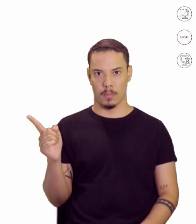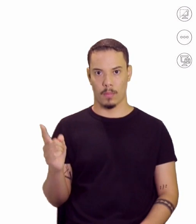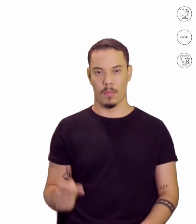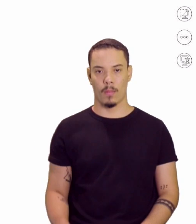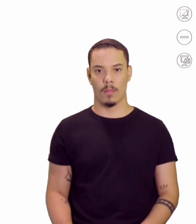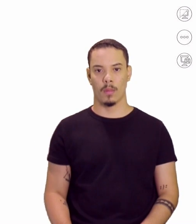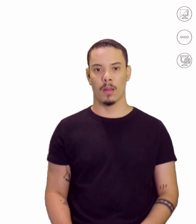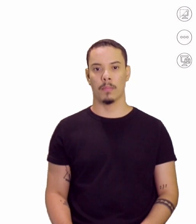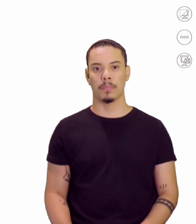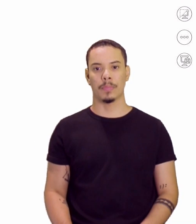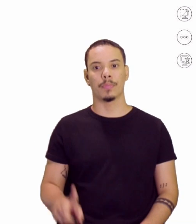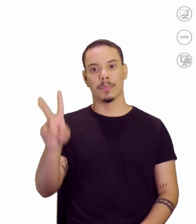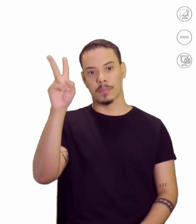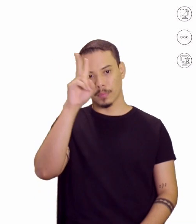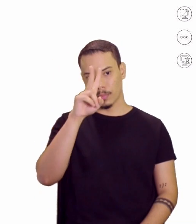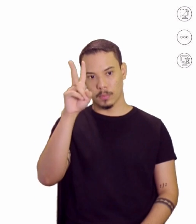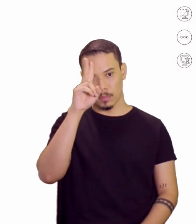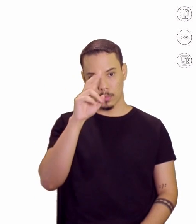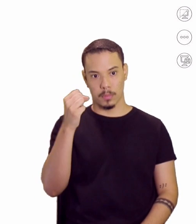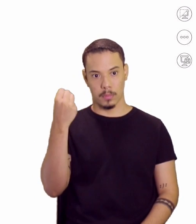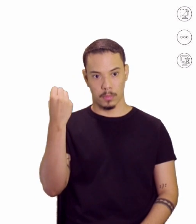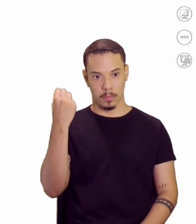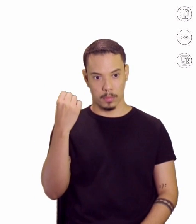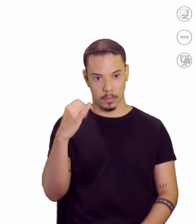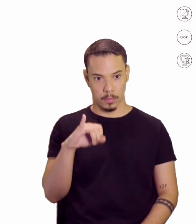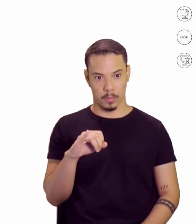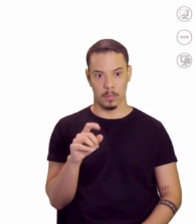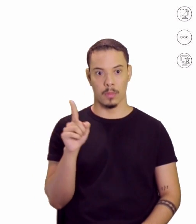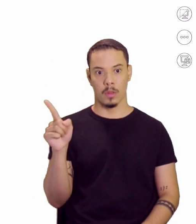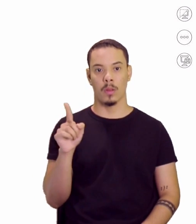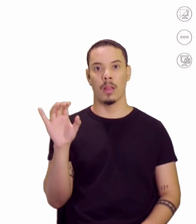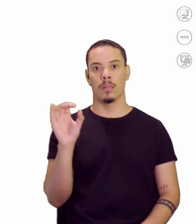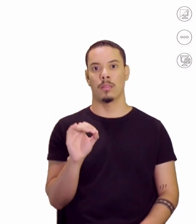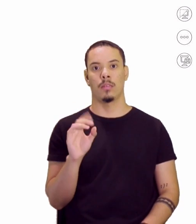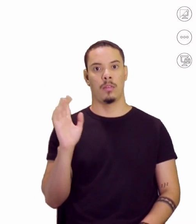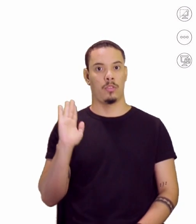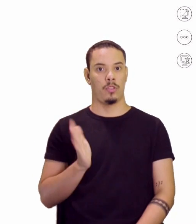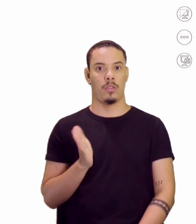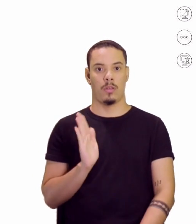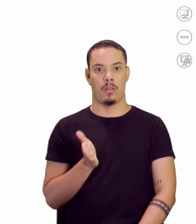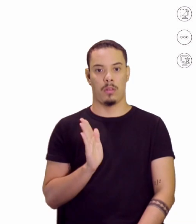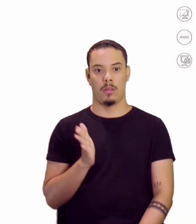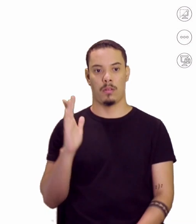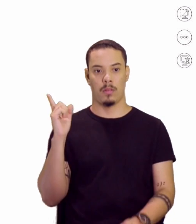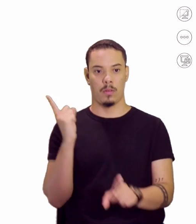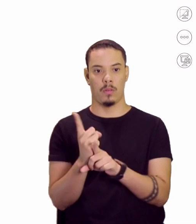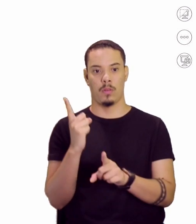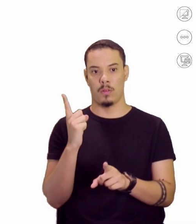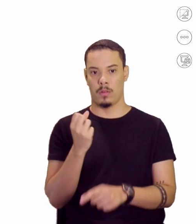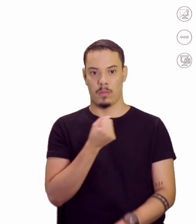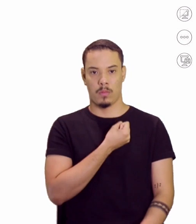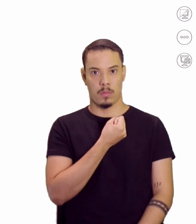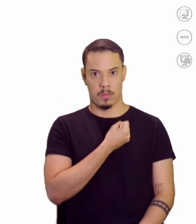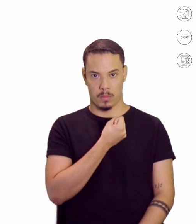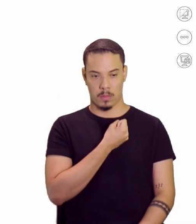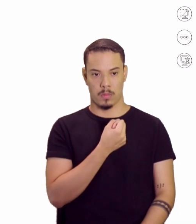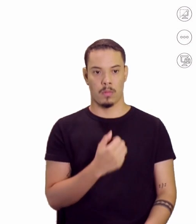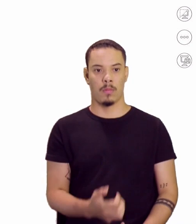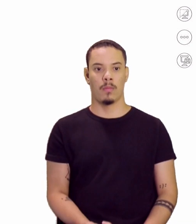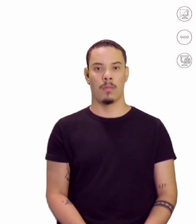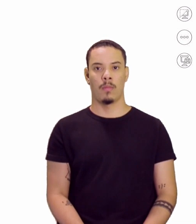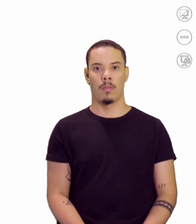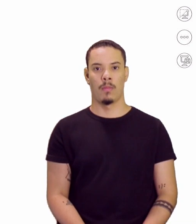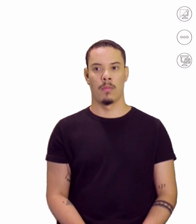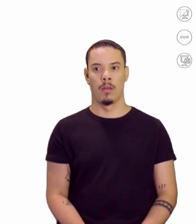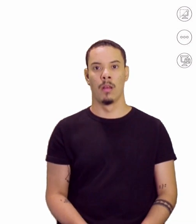Fechou? Lembrando que esse carinha aqui é 0 e esse aqui nós encontramos. Olha lá, ó. E queremos em 1, né?